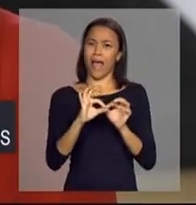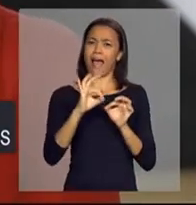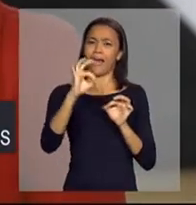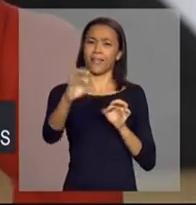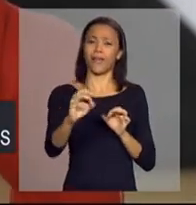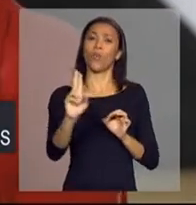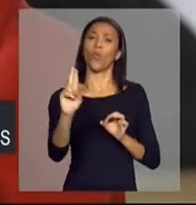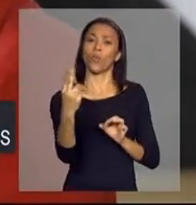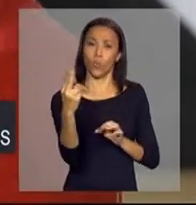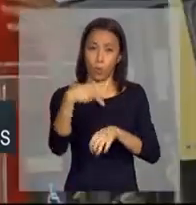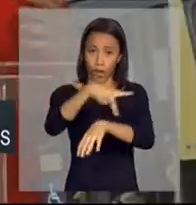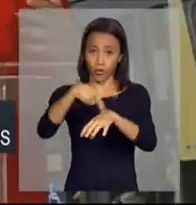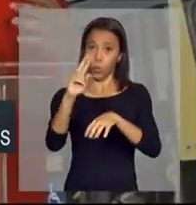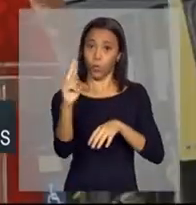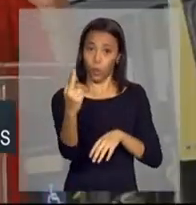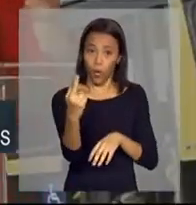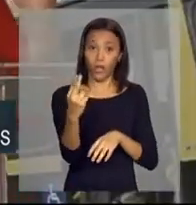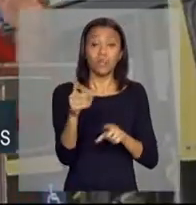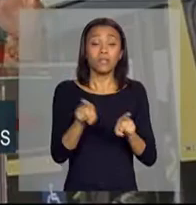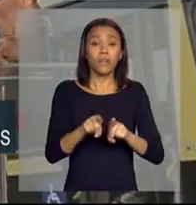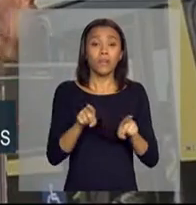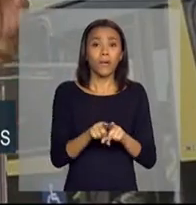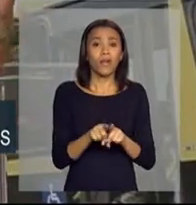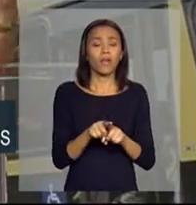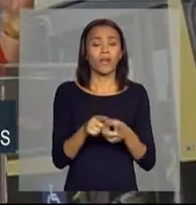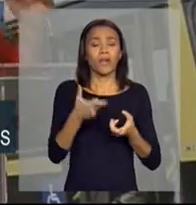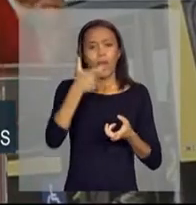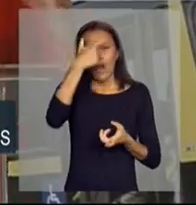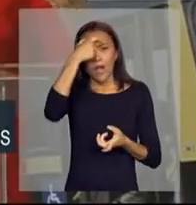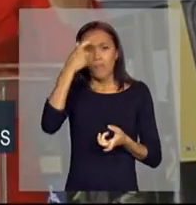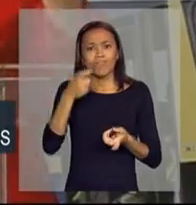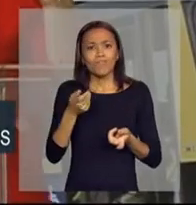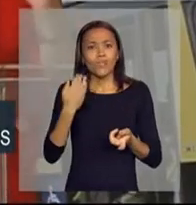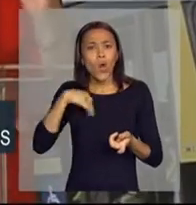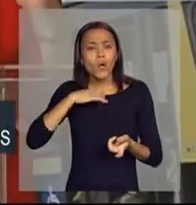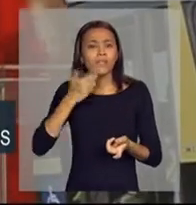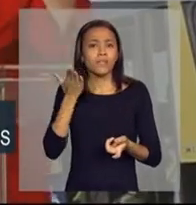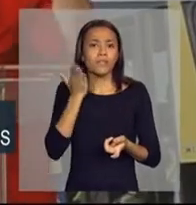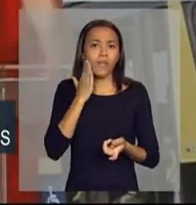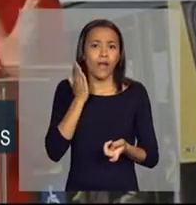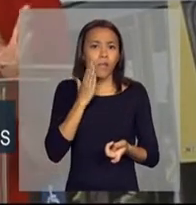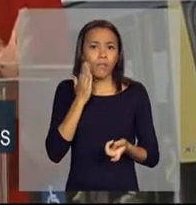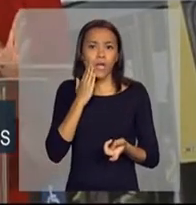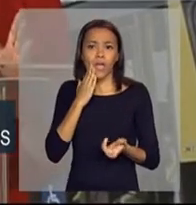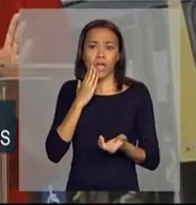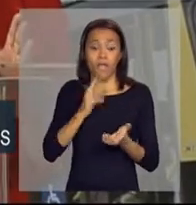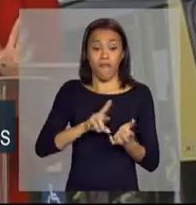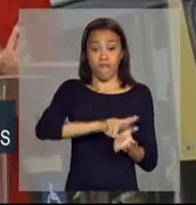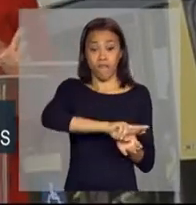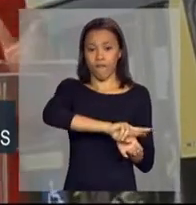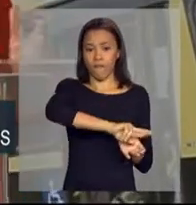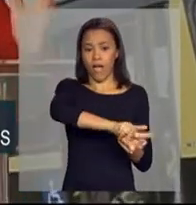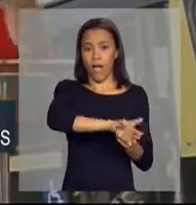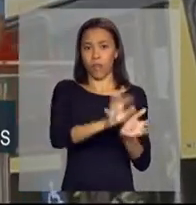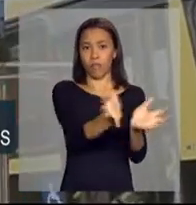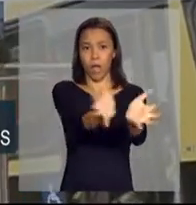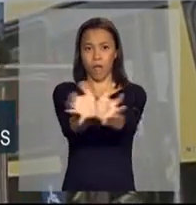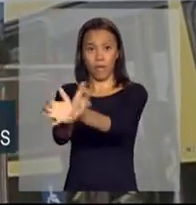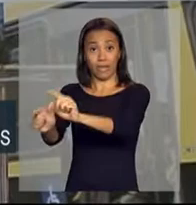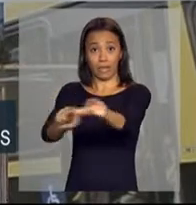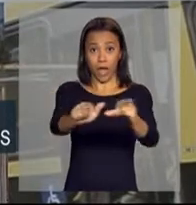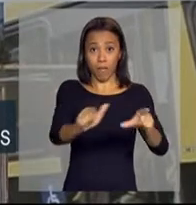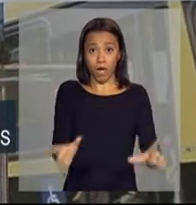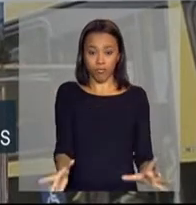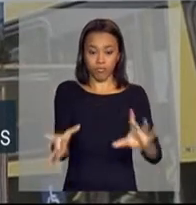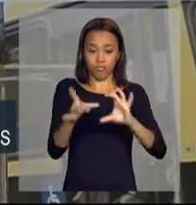Uruguai, mas é, sobretudo, a capacidade de agregar um conjunto de ações. E aí eu